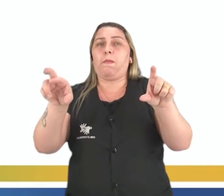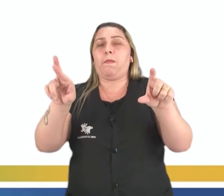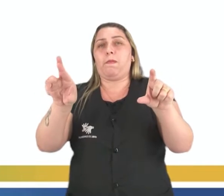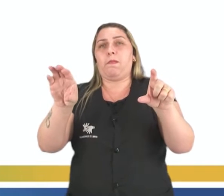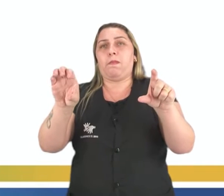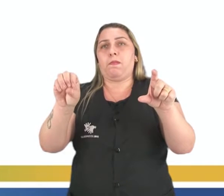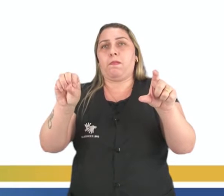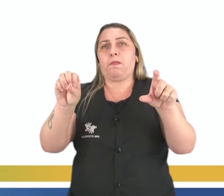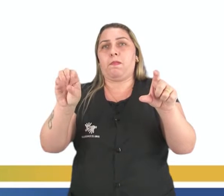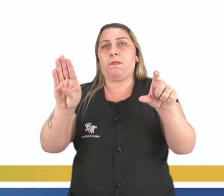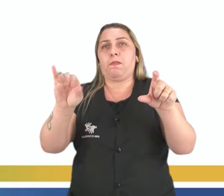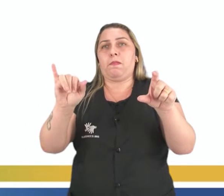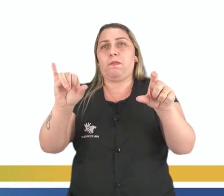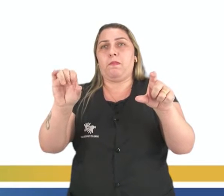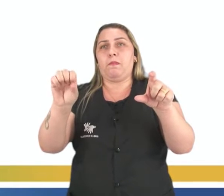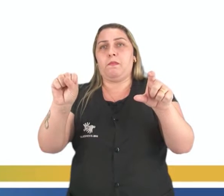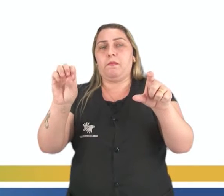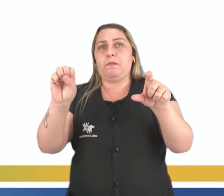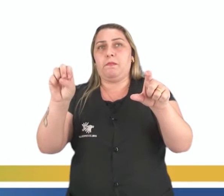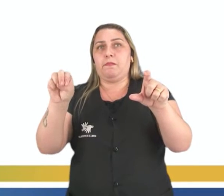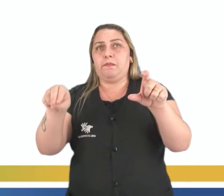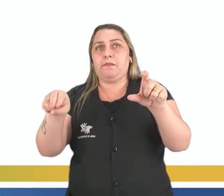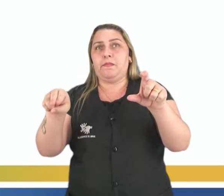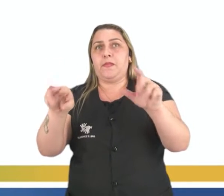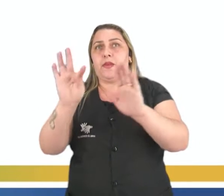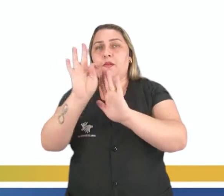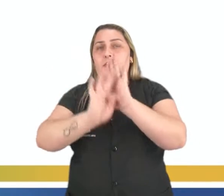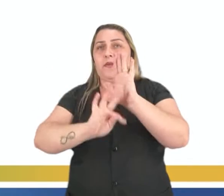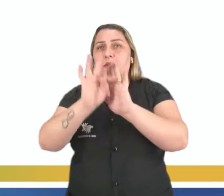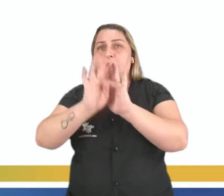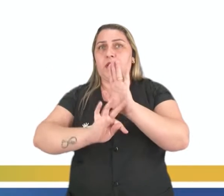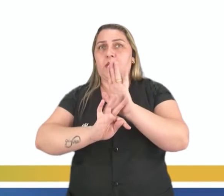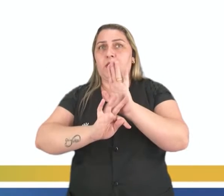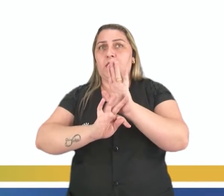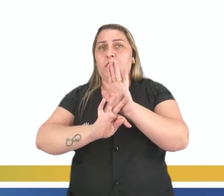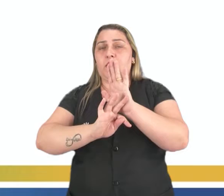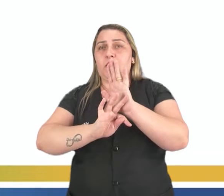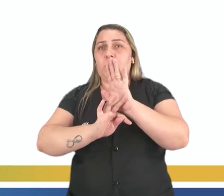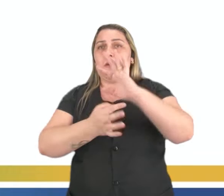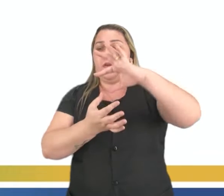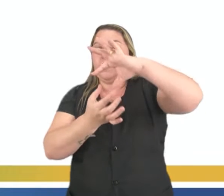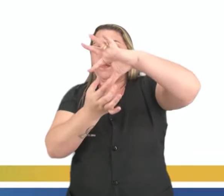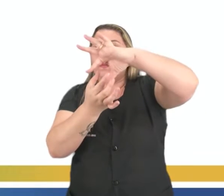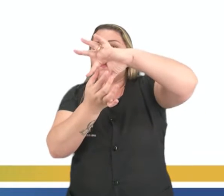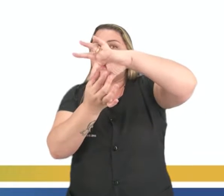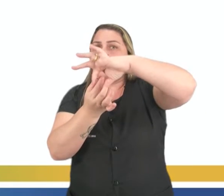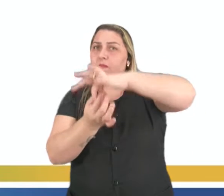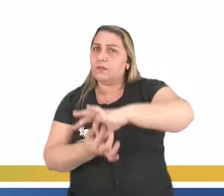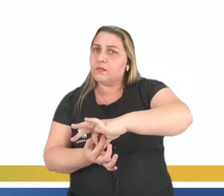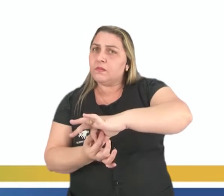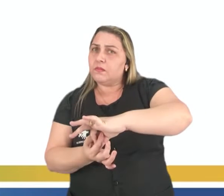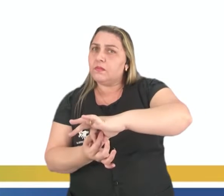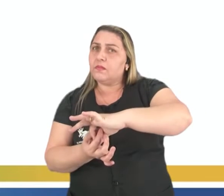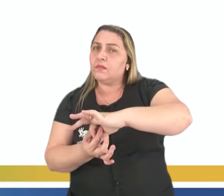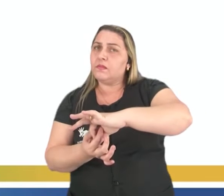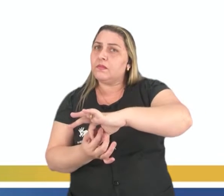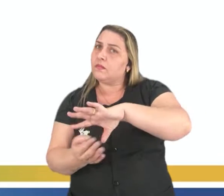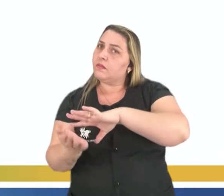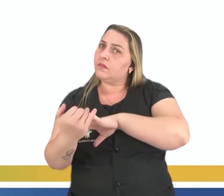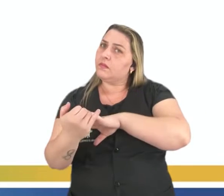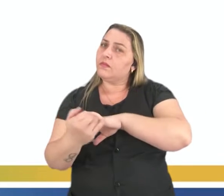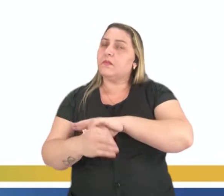da aventura de Robinson Crusoe é um texto com coerência. Vamos